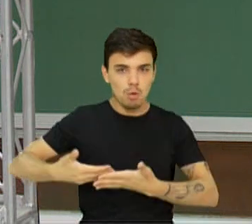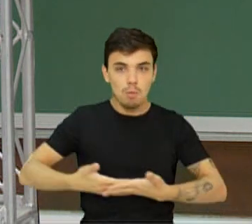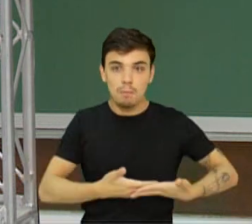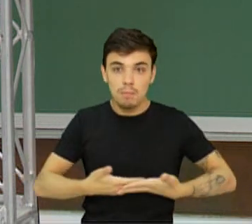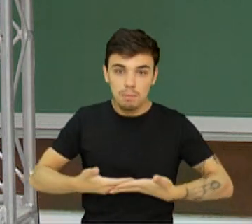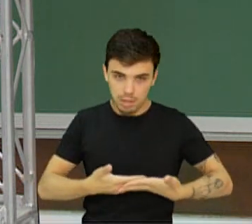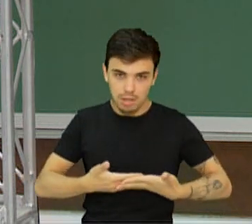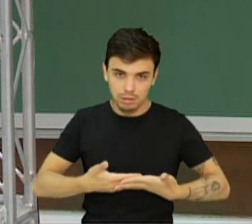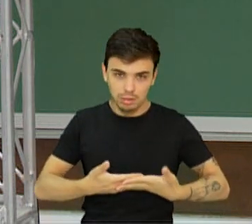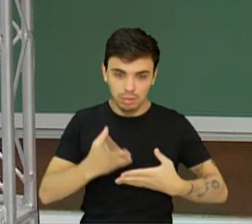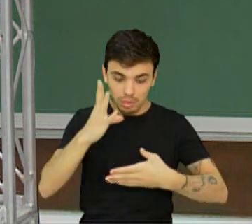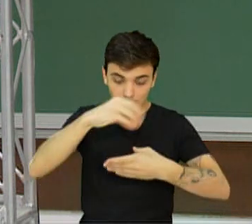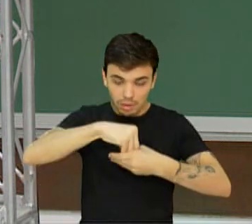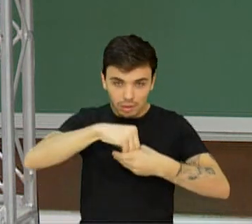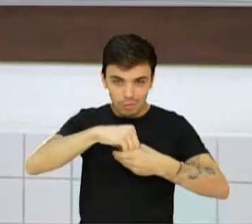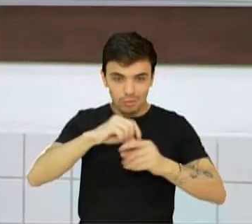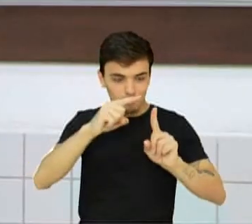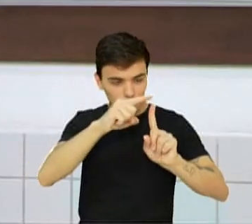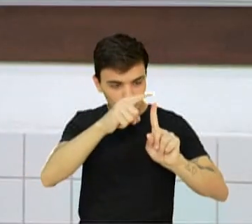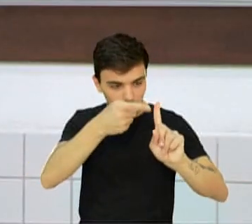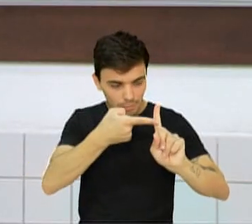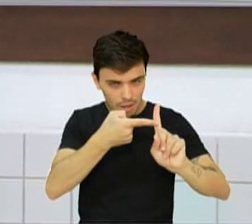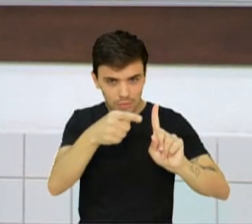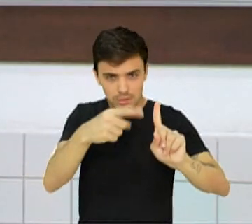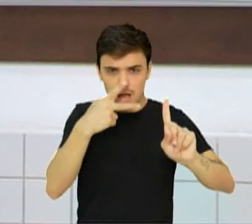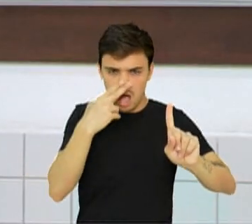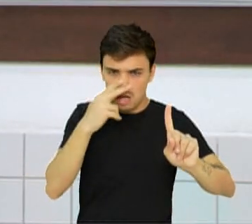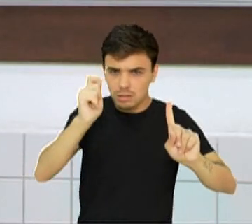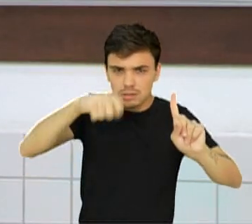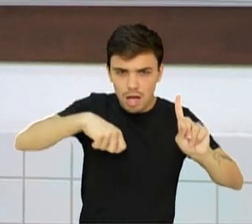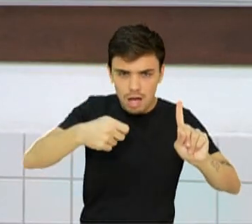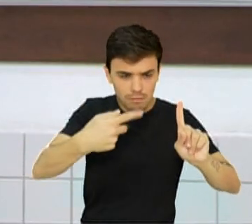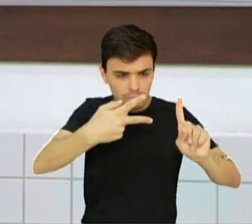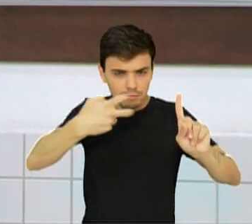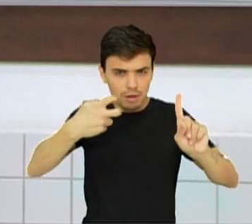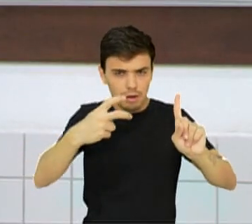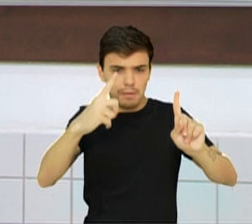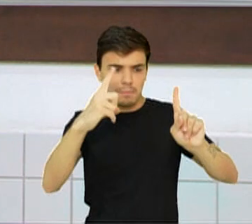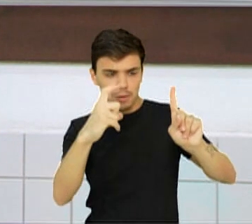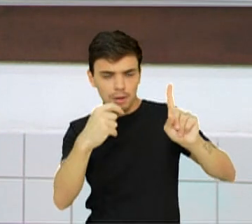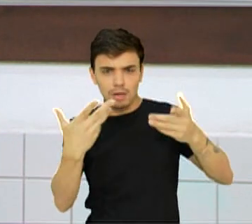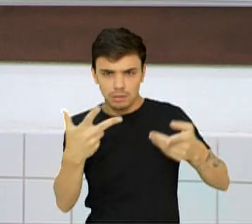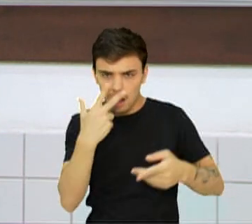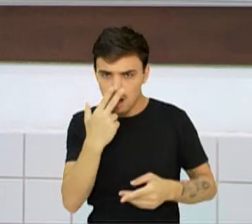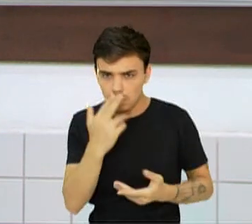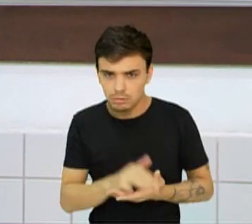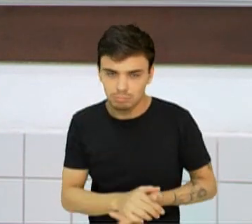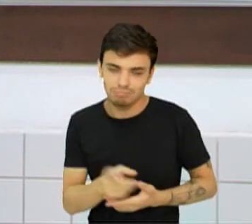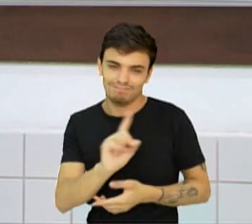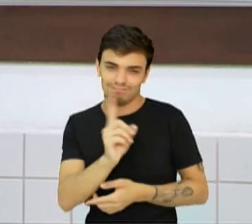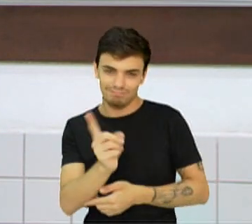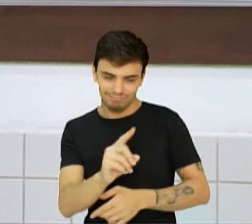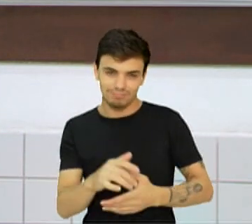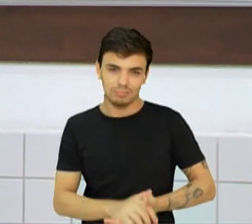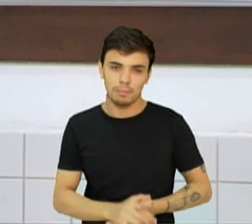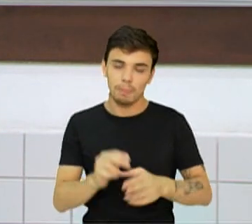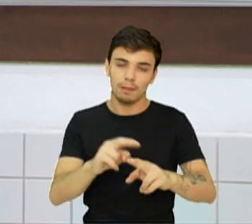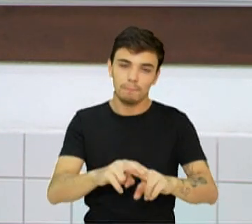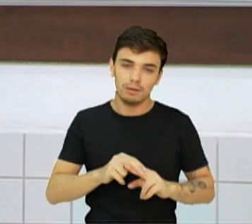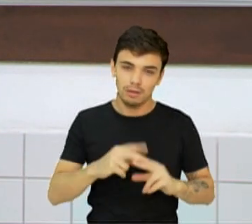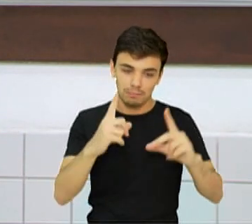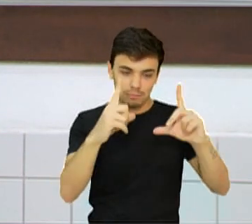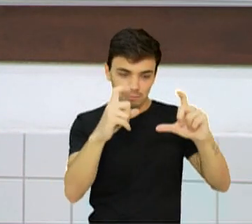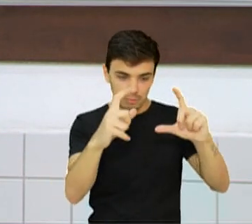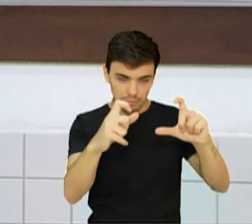mãe. Você acha que dá para fotografar dentro da barriga da mãe? Óbvio que não, porque para fotografia